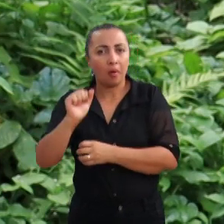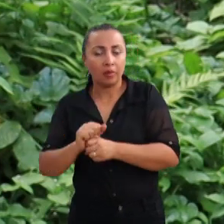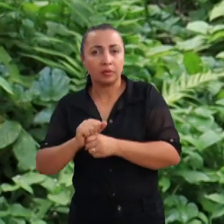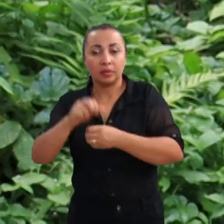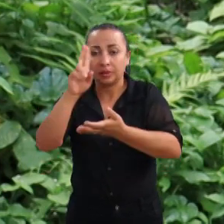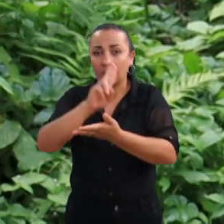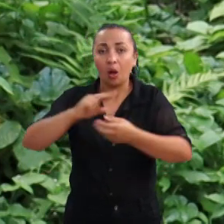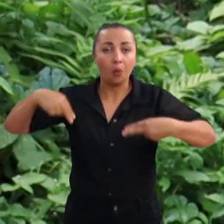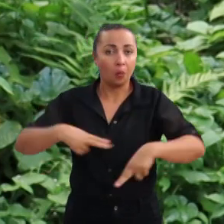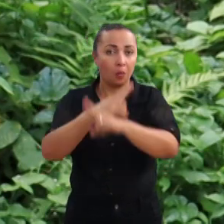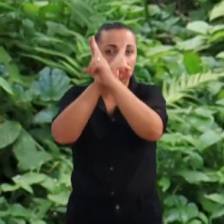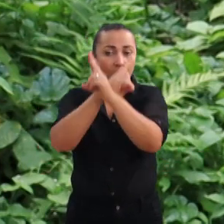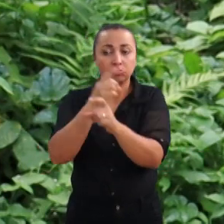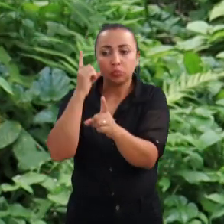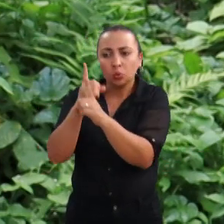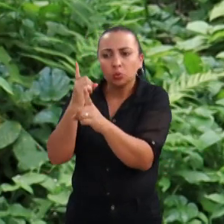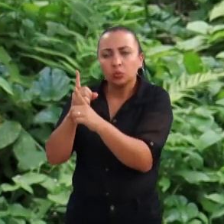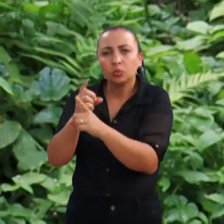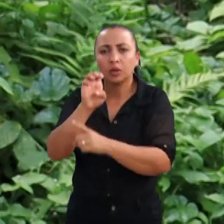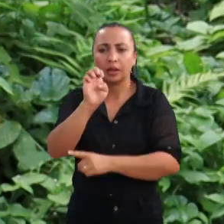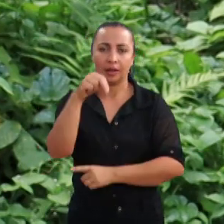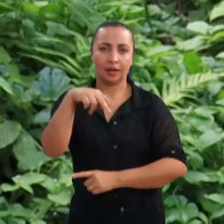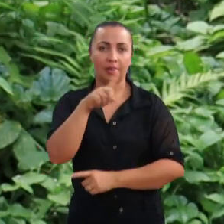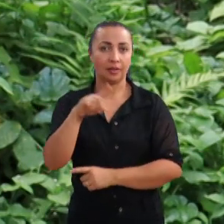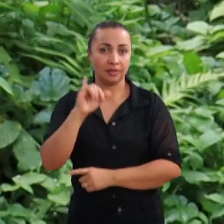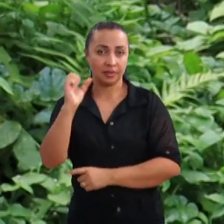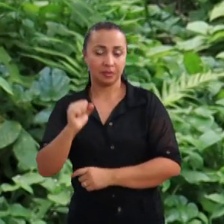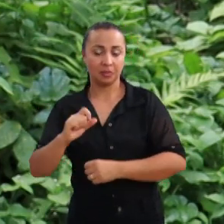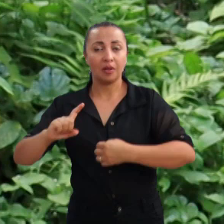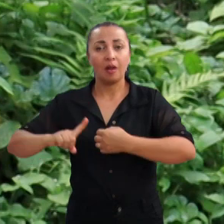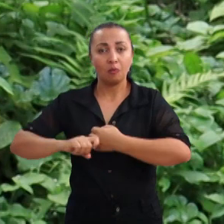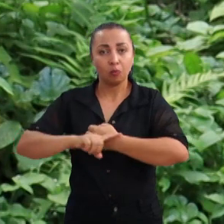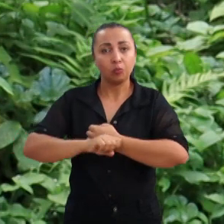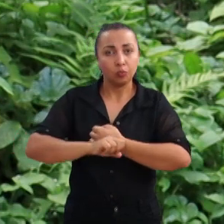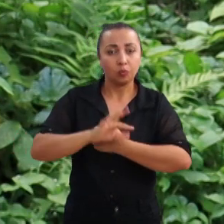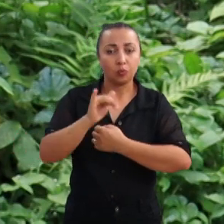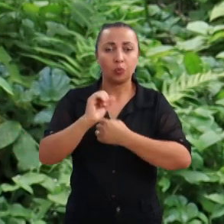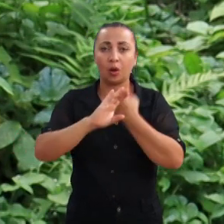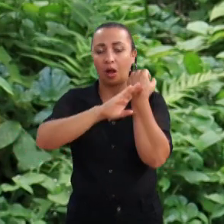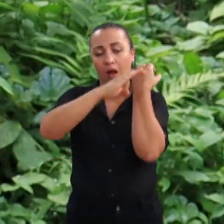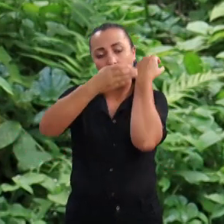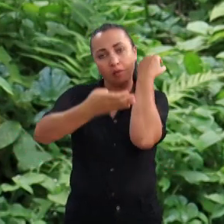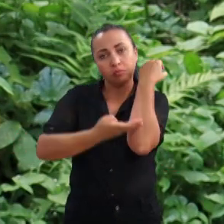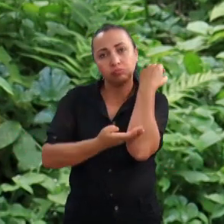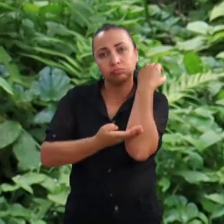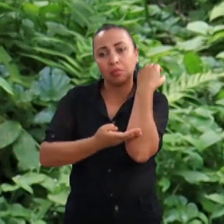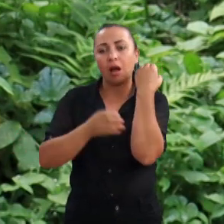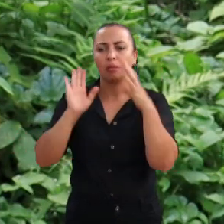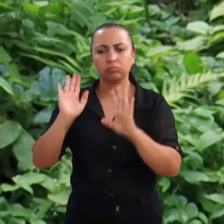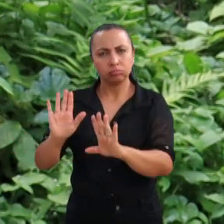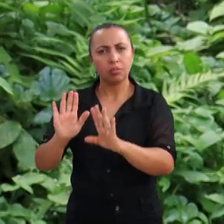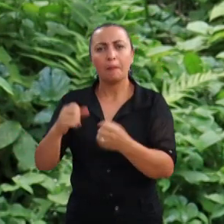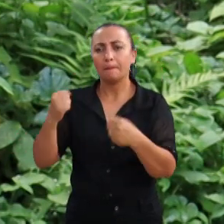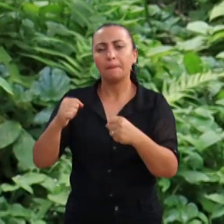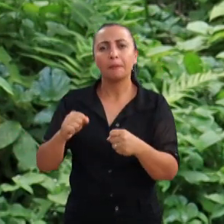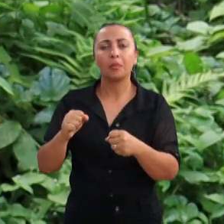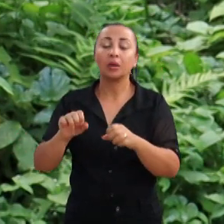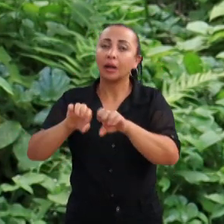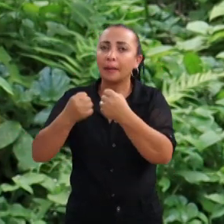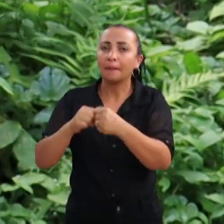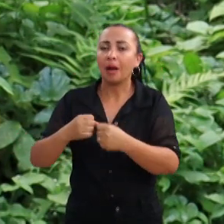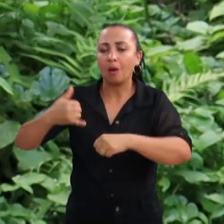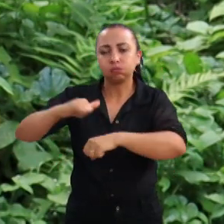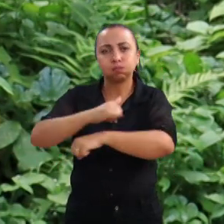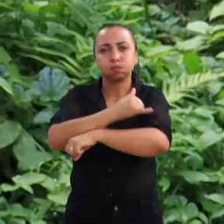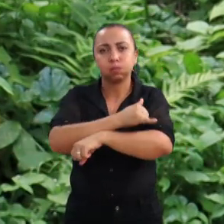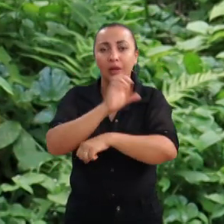Universidade Estadual do Sudoeste da Bahia descobriu que uma enzima produzida por um fungo alimentado com a casca da jaca pode ser capaz de quebrar moléculas